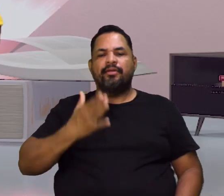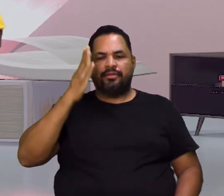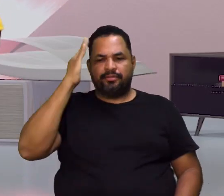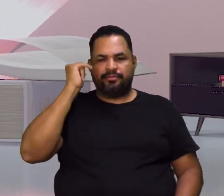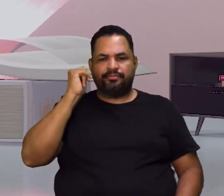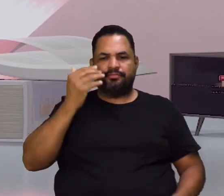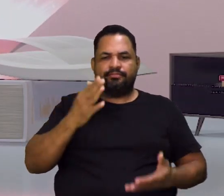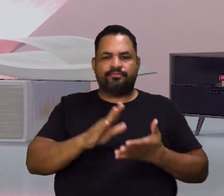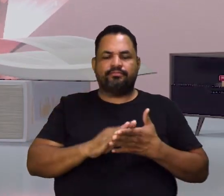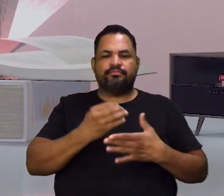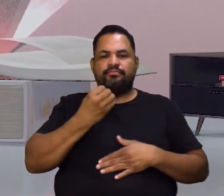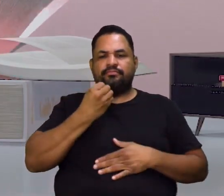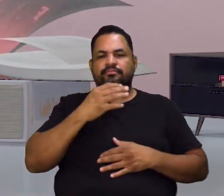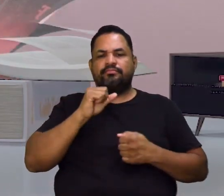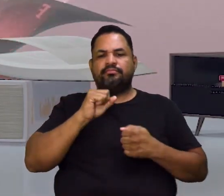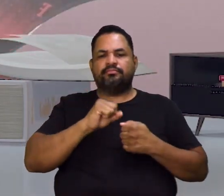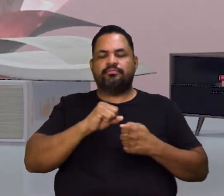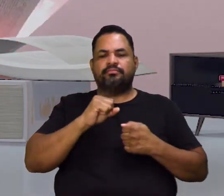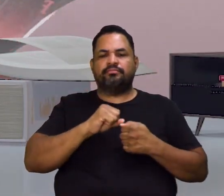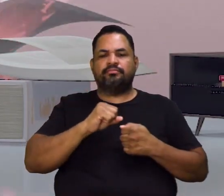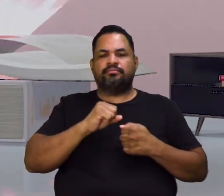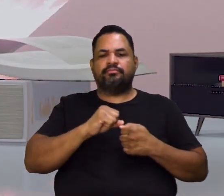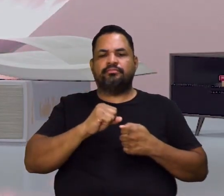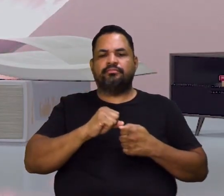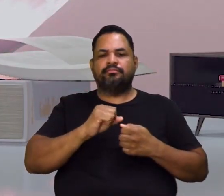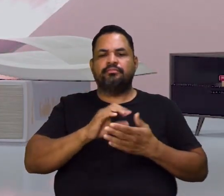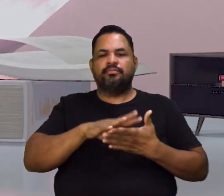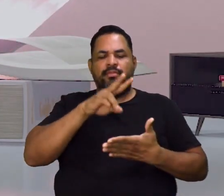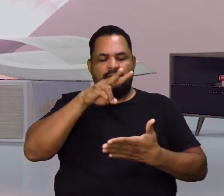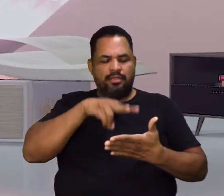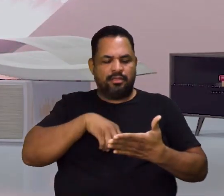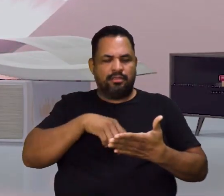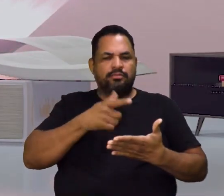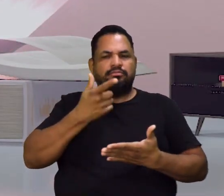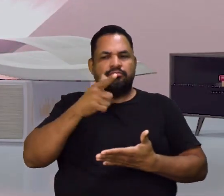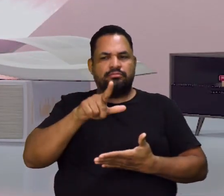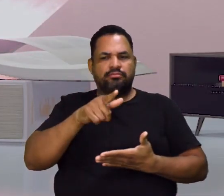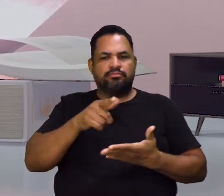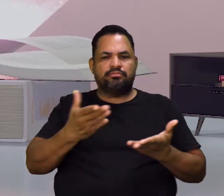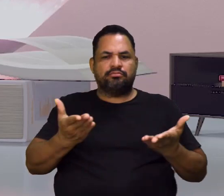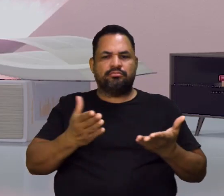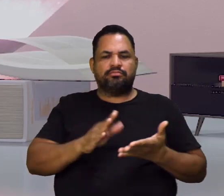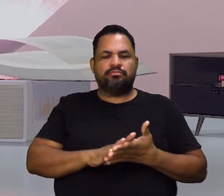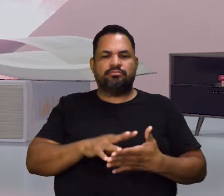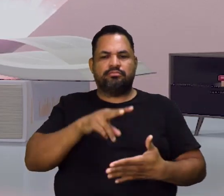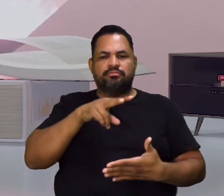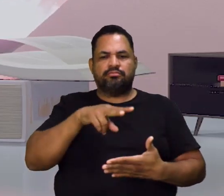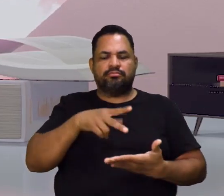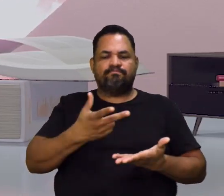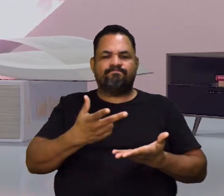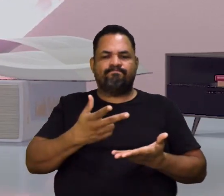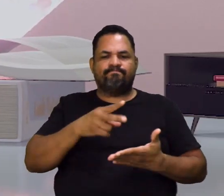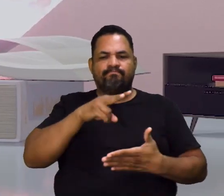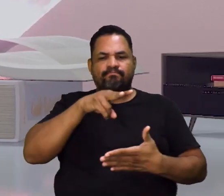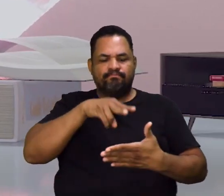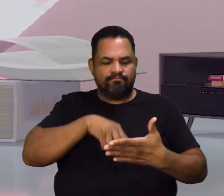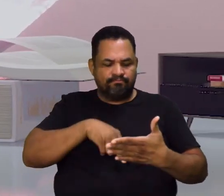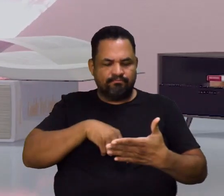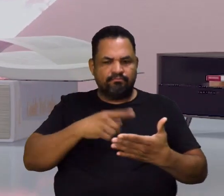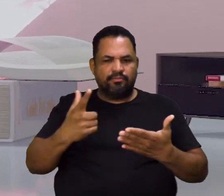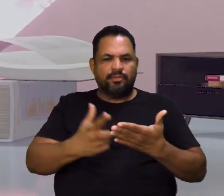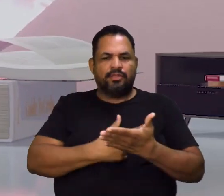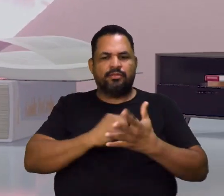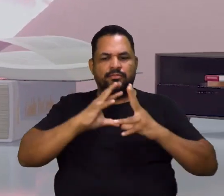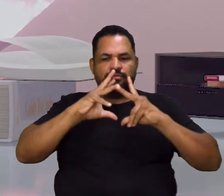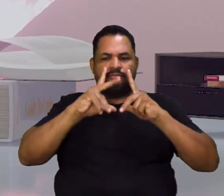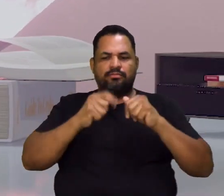mais é bom você fazer a releitura né a releitura não no caso a leitura da obra